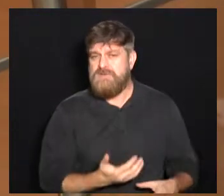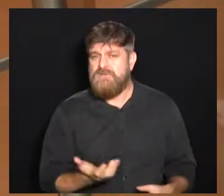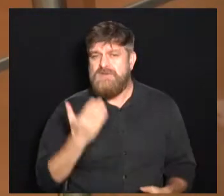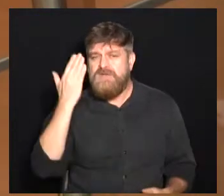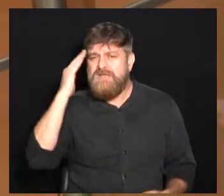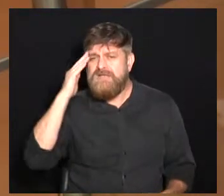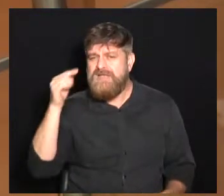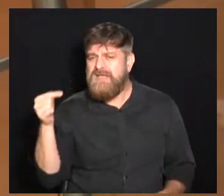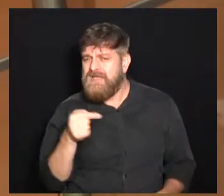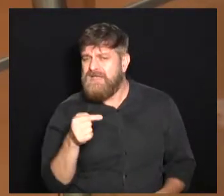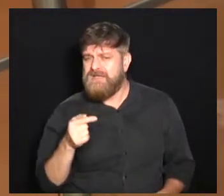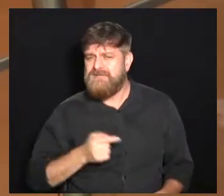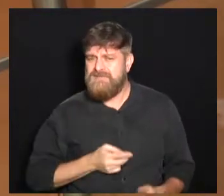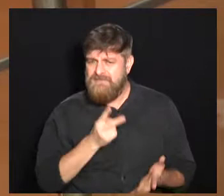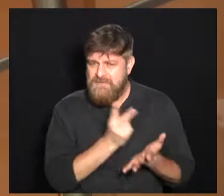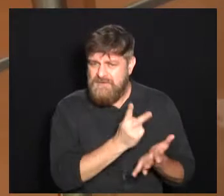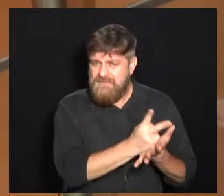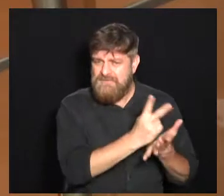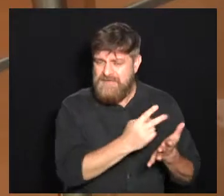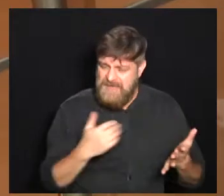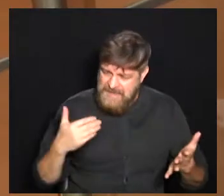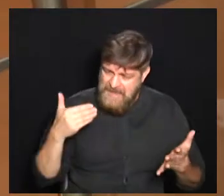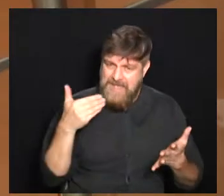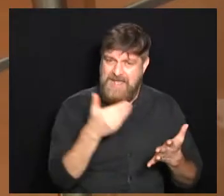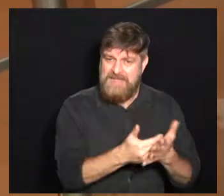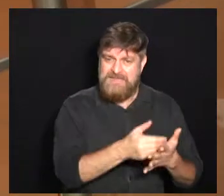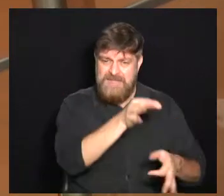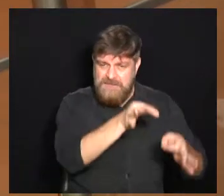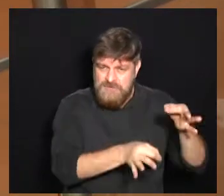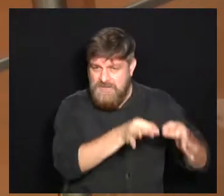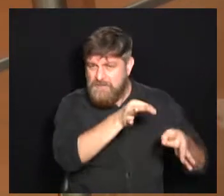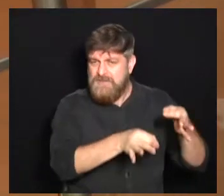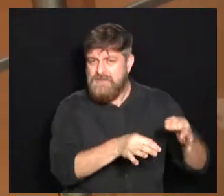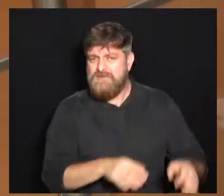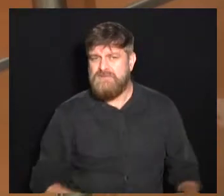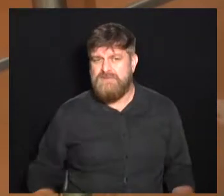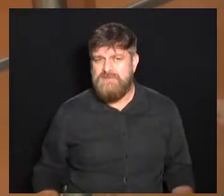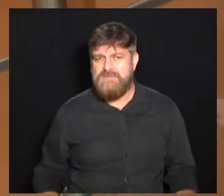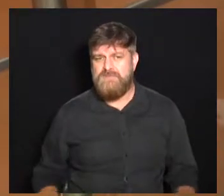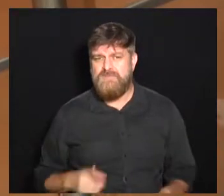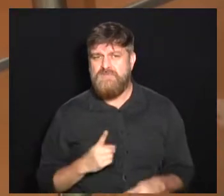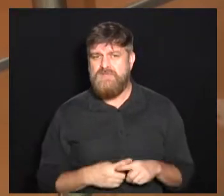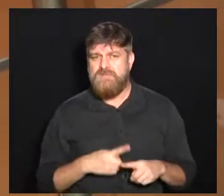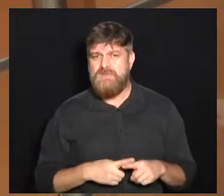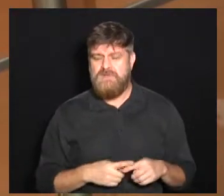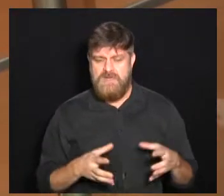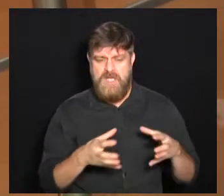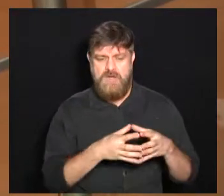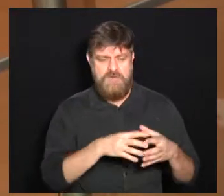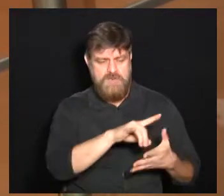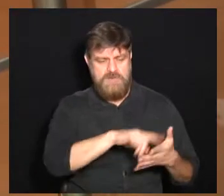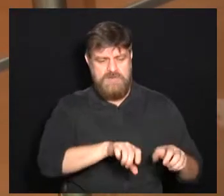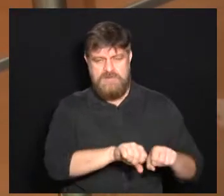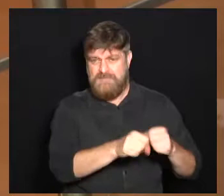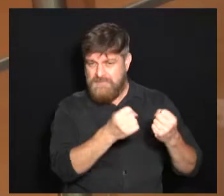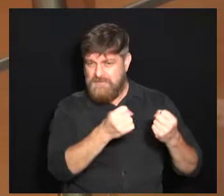eles não poderiam permanecer até o fim, até o julgamento? Porque, independente do que aconteceu na administração, que é